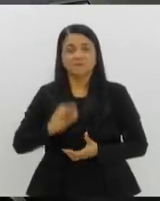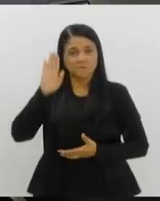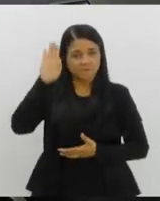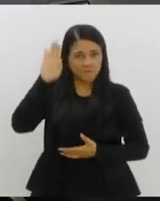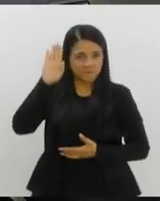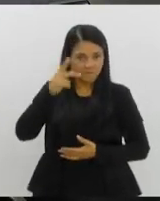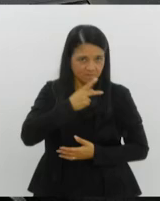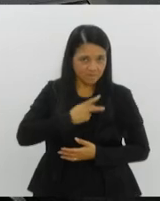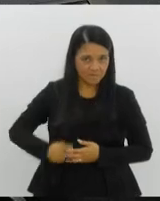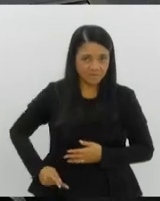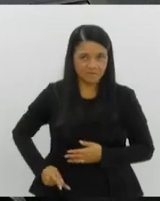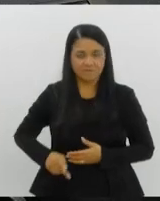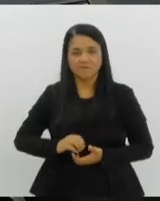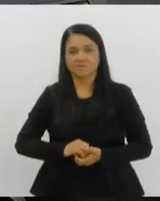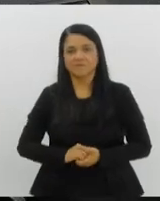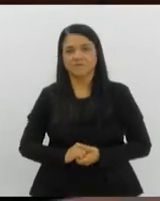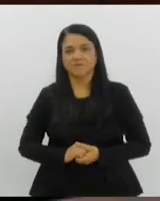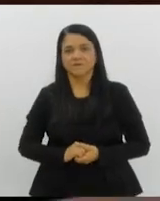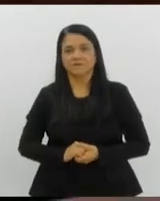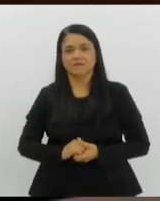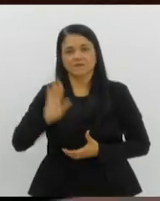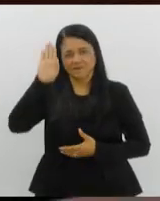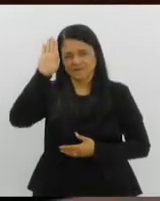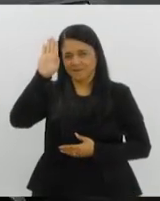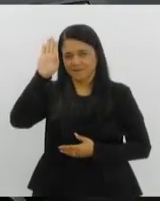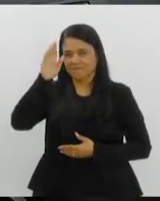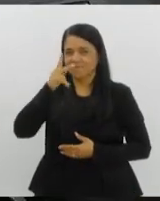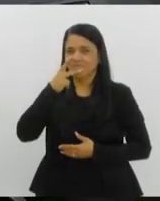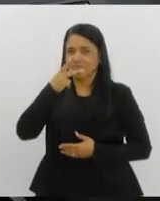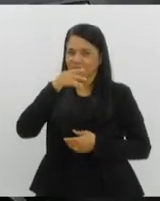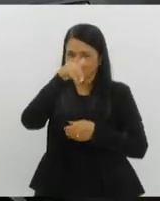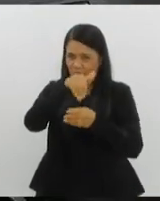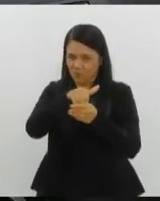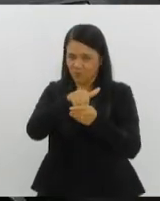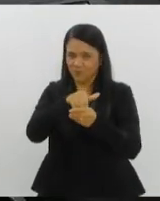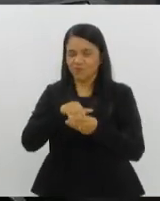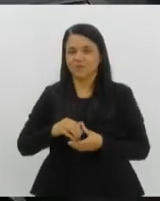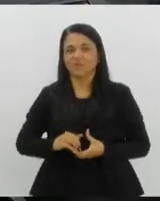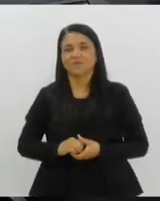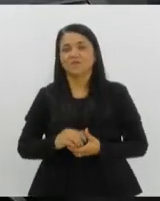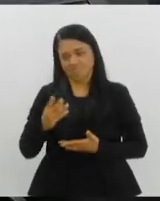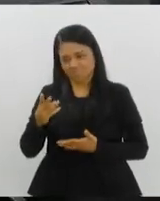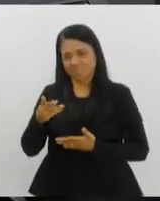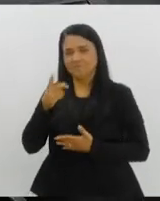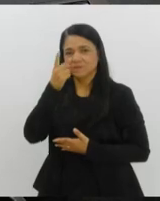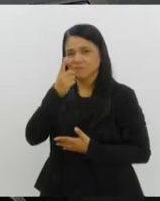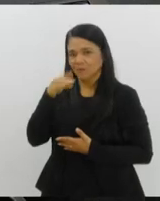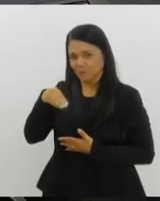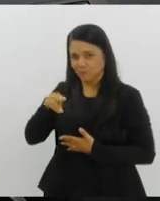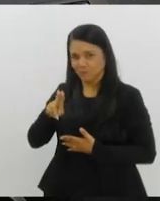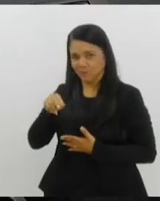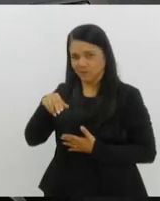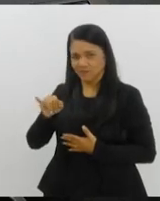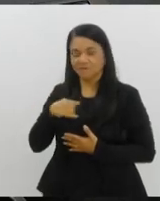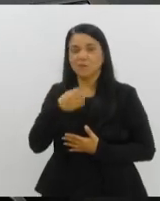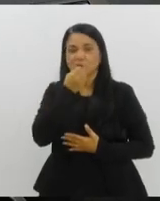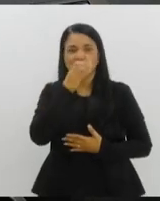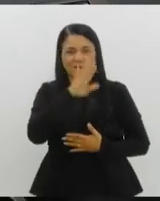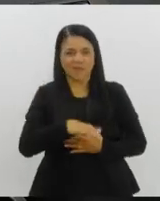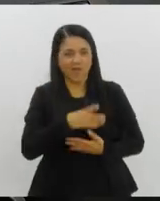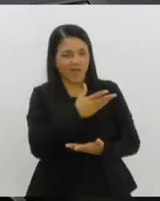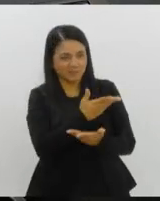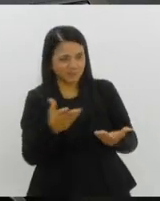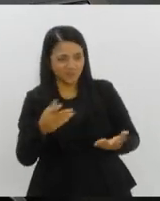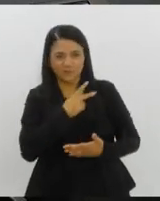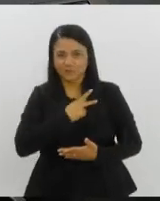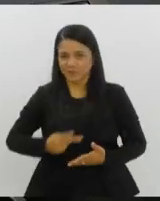Presidente, para a declaração de voto. Por favor, deputado Munir. Boa tarde, presidente. Boa tarde,